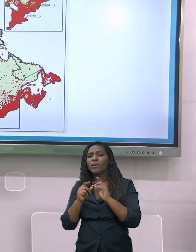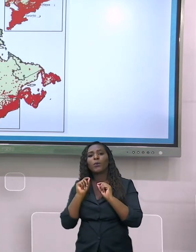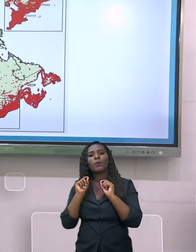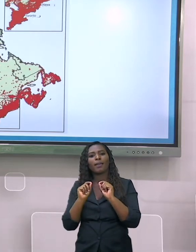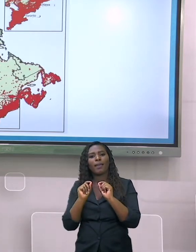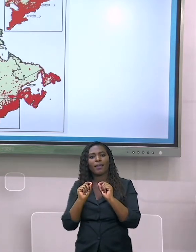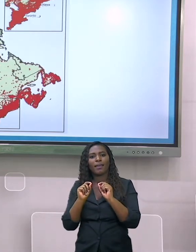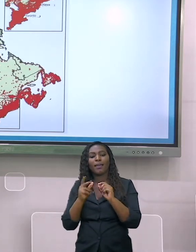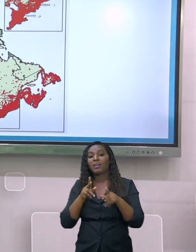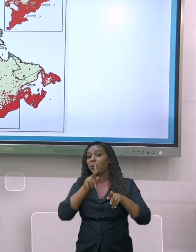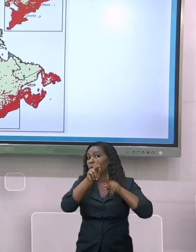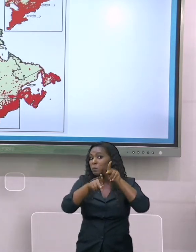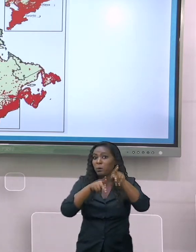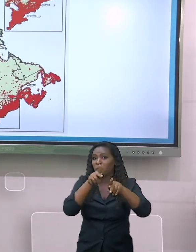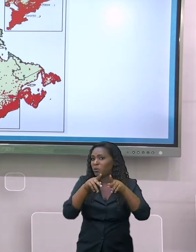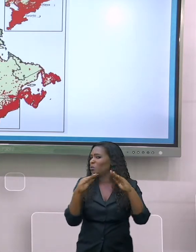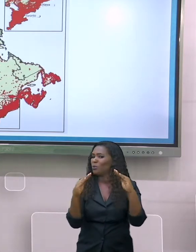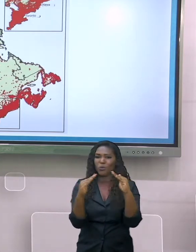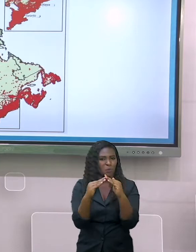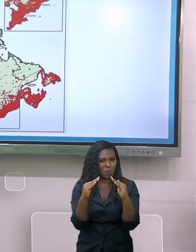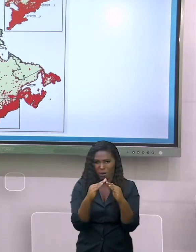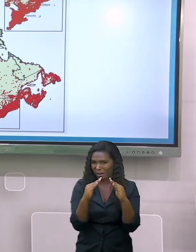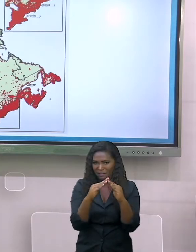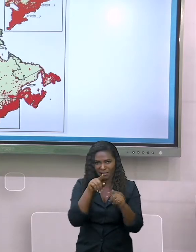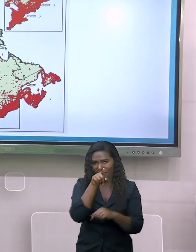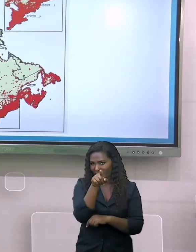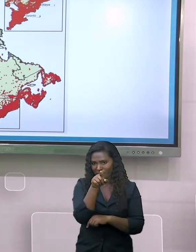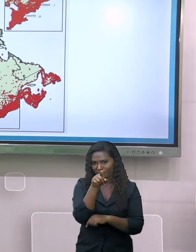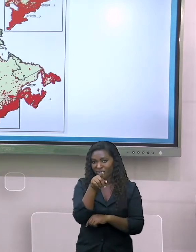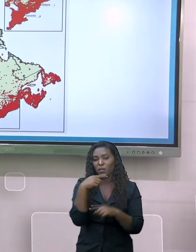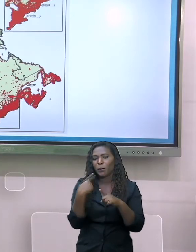intensidade do frio. Tá certo?